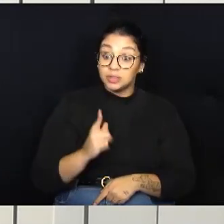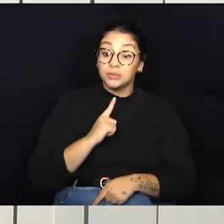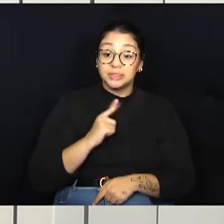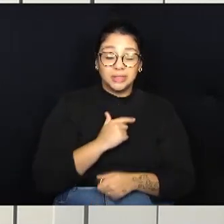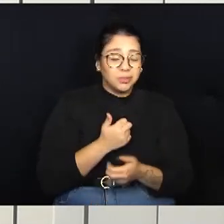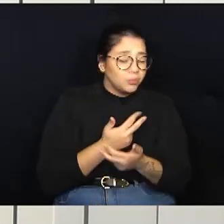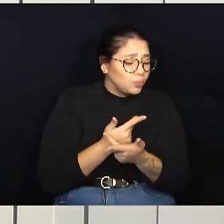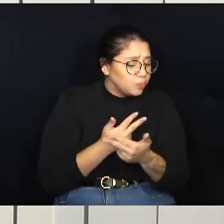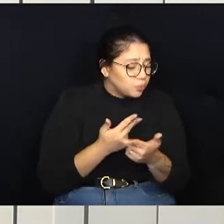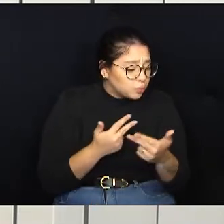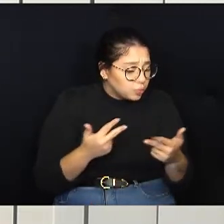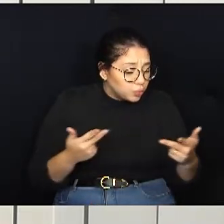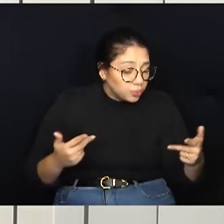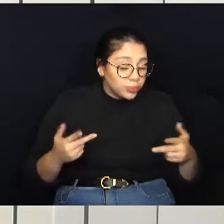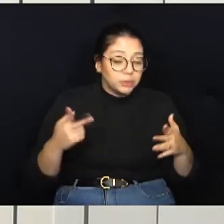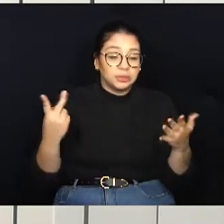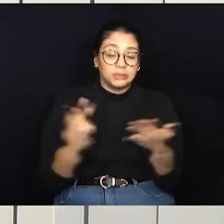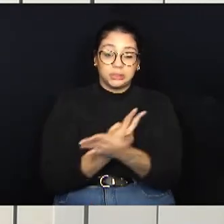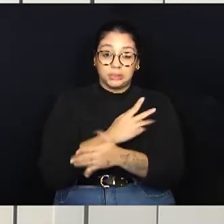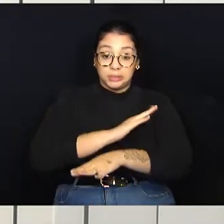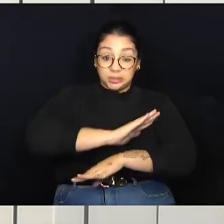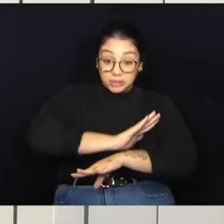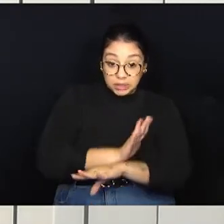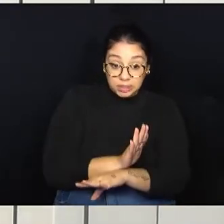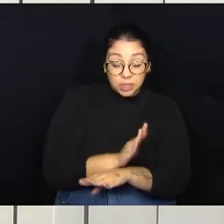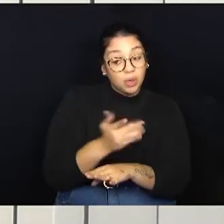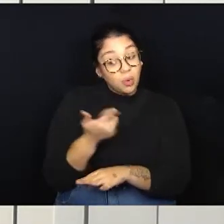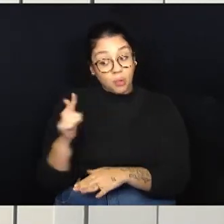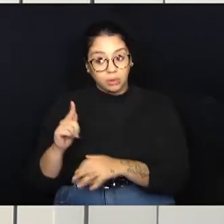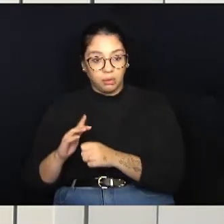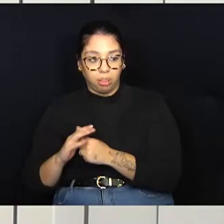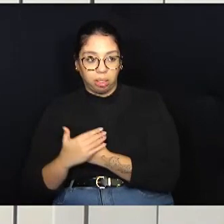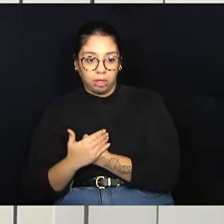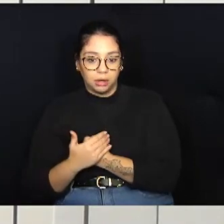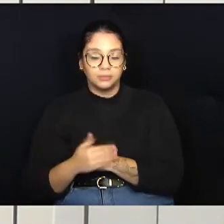são noticiados, outros milhares que não aparecem.